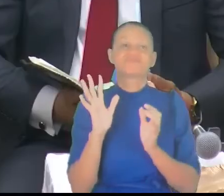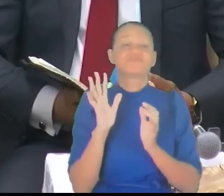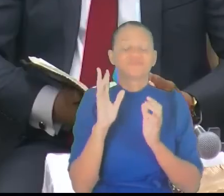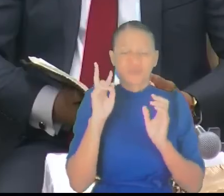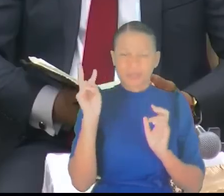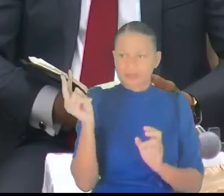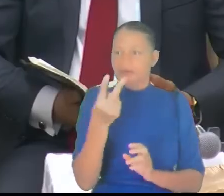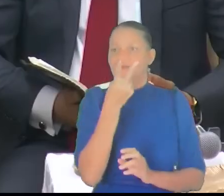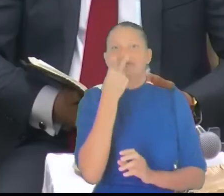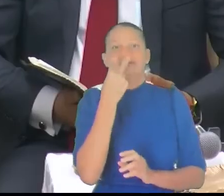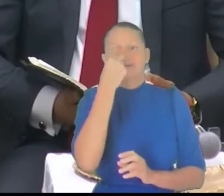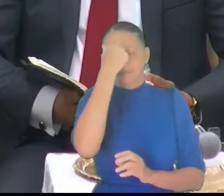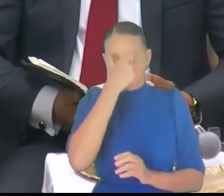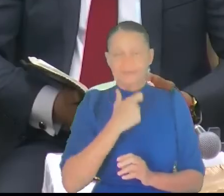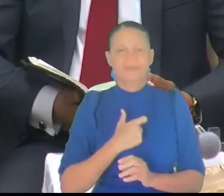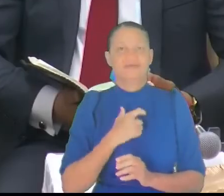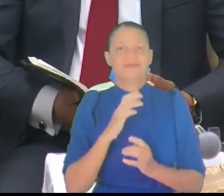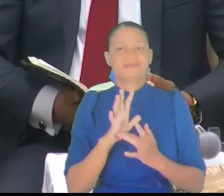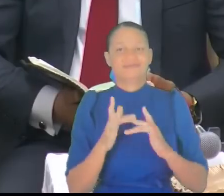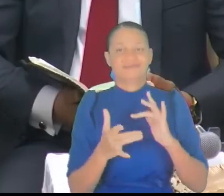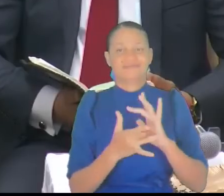quem? De Jesus.